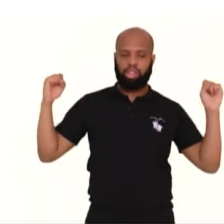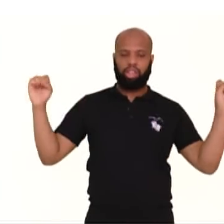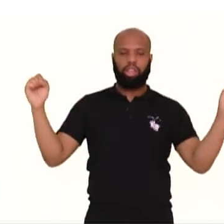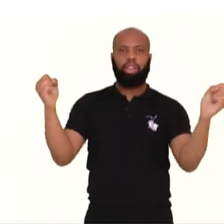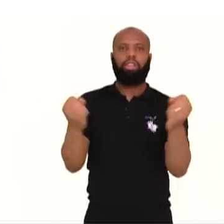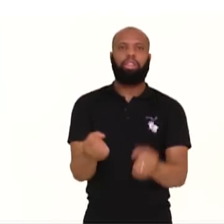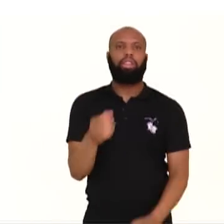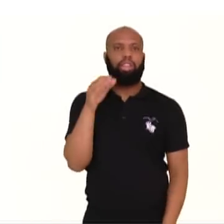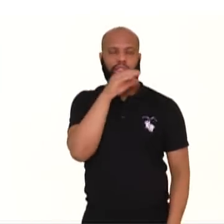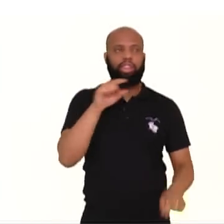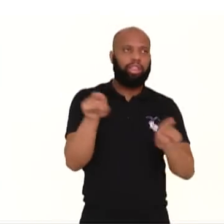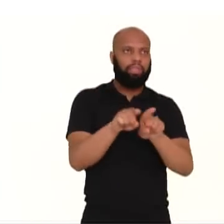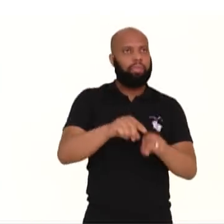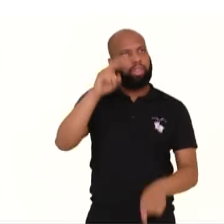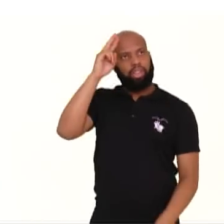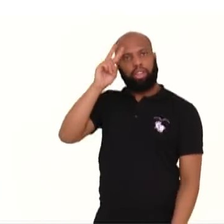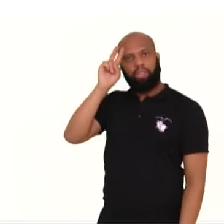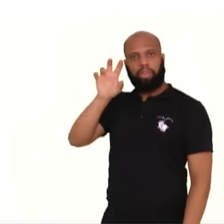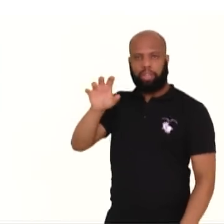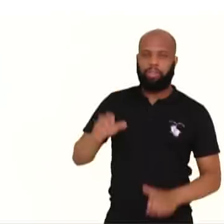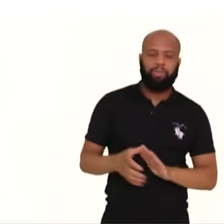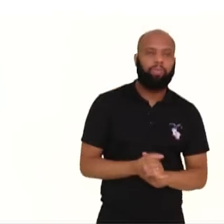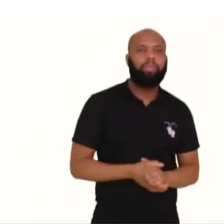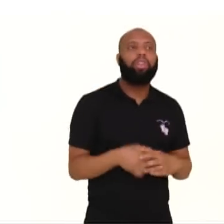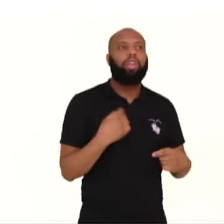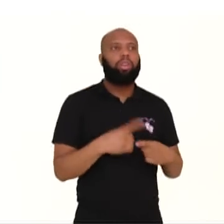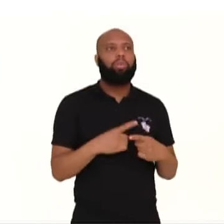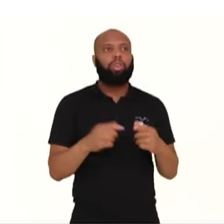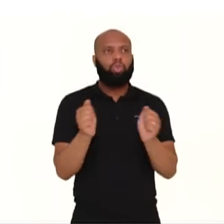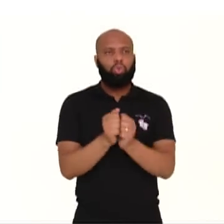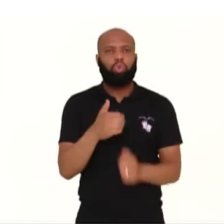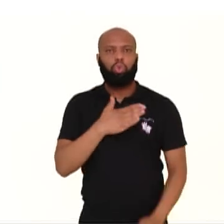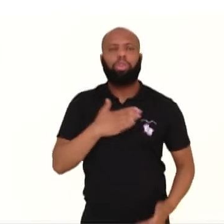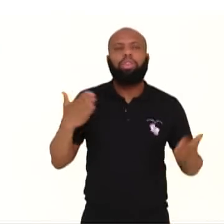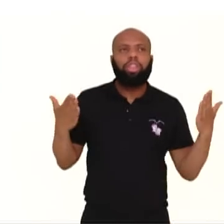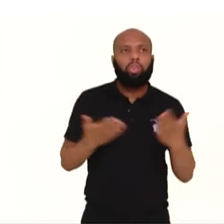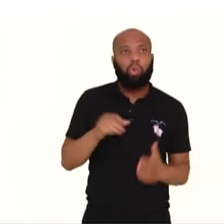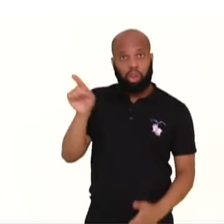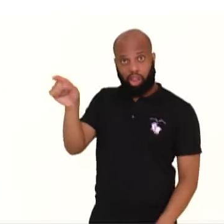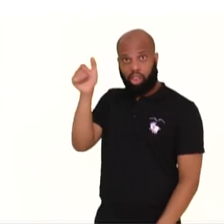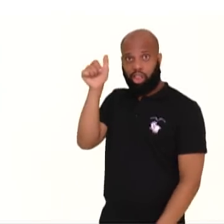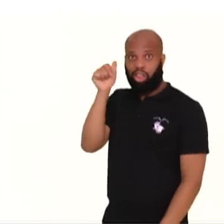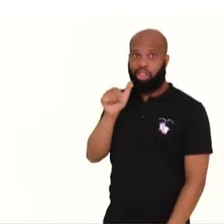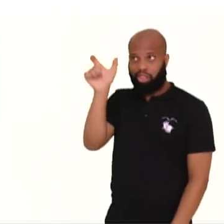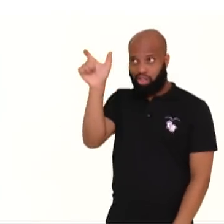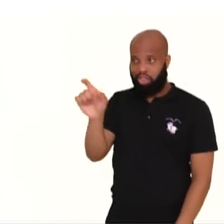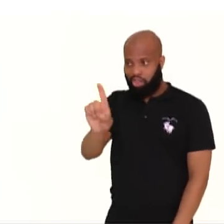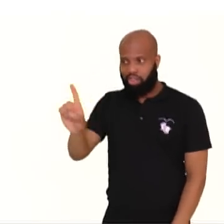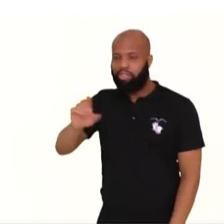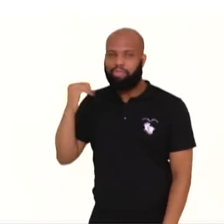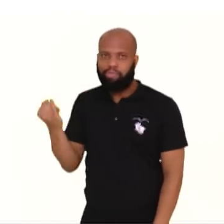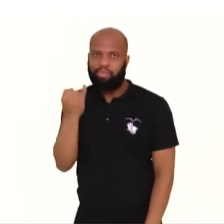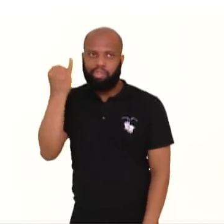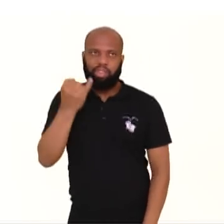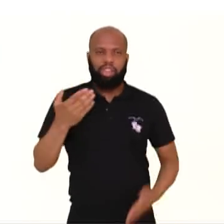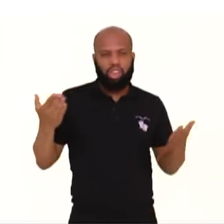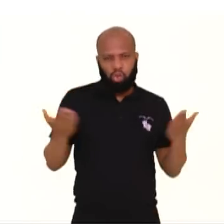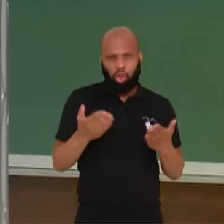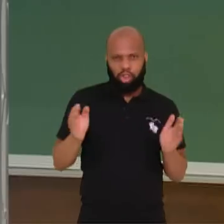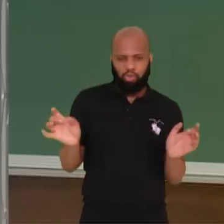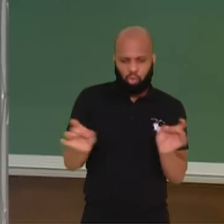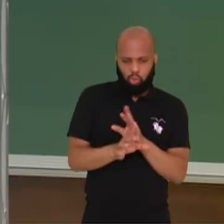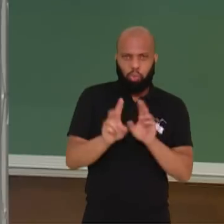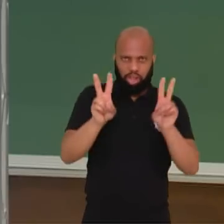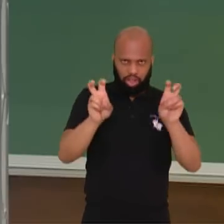recordam dessa unidade. Vejam aqui com o professor, por favor. Então, Héstia é uma deusa importante e é com ela que o professor encerra esse aspecto,